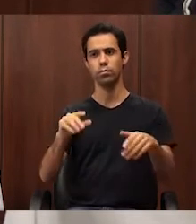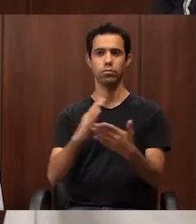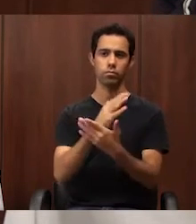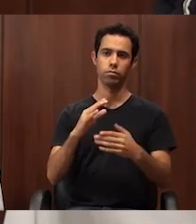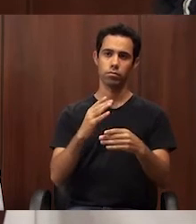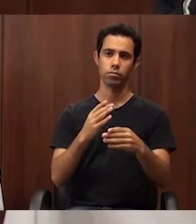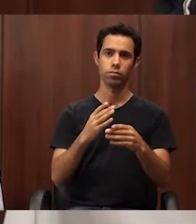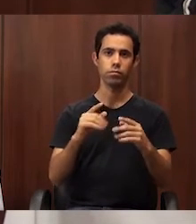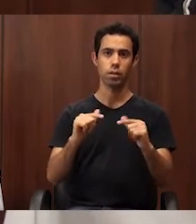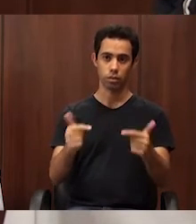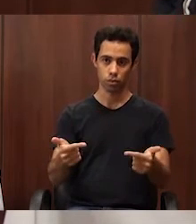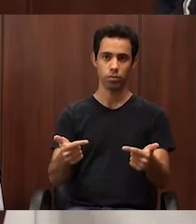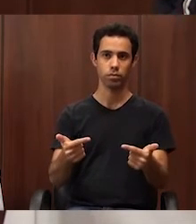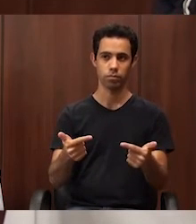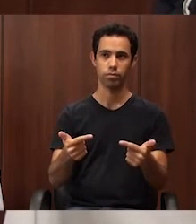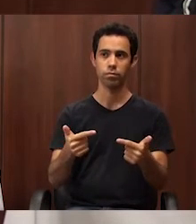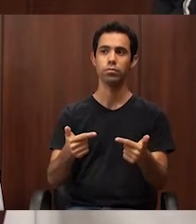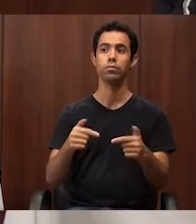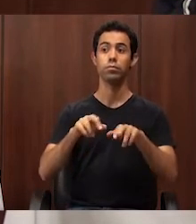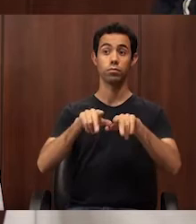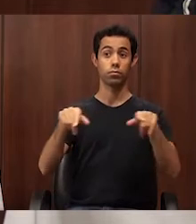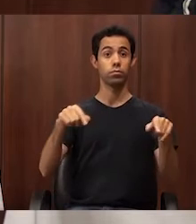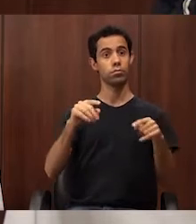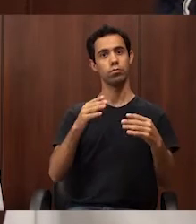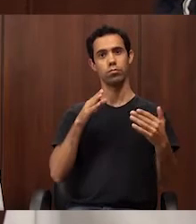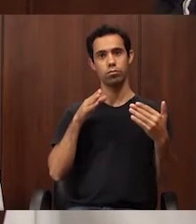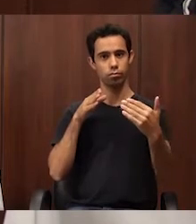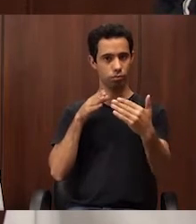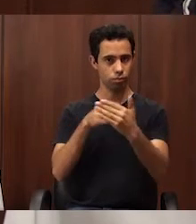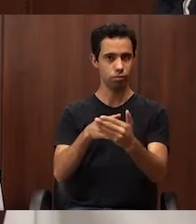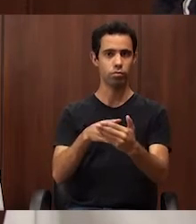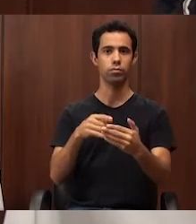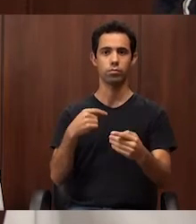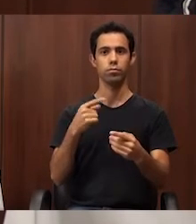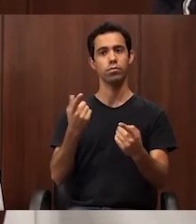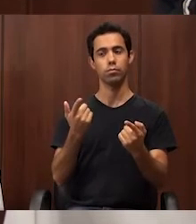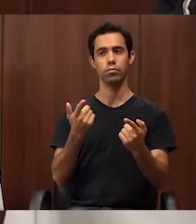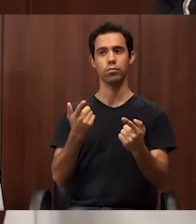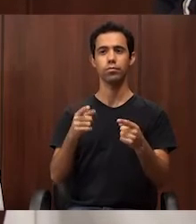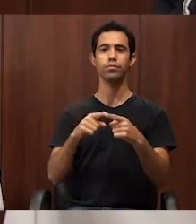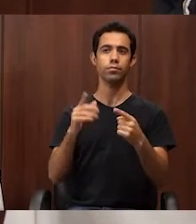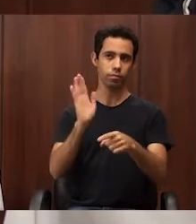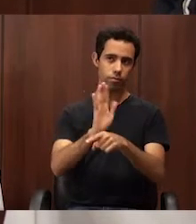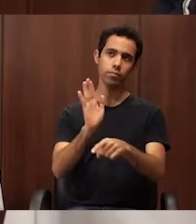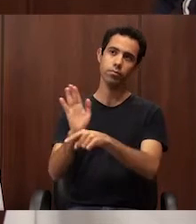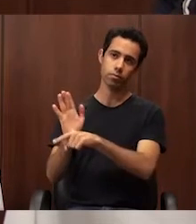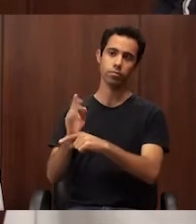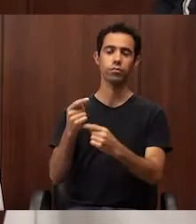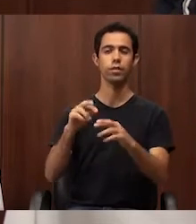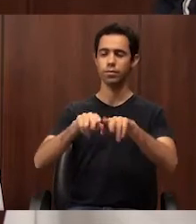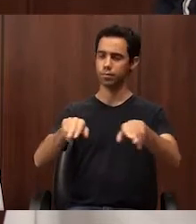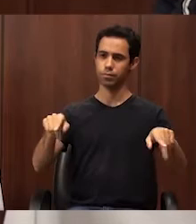ações individuais visando uma tutela que seja no fundo coletivo, ou seja, que tenha um apoio em determinada